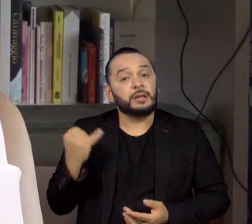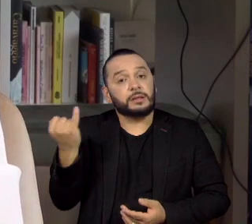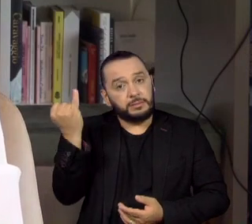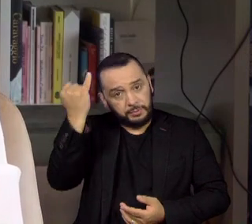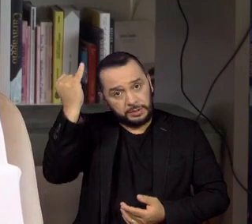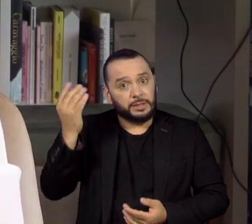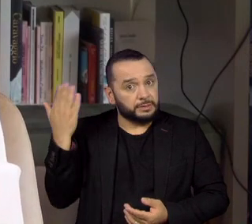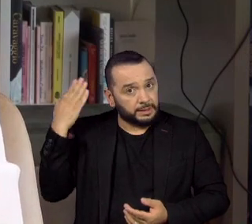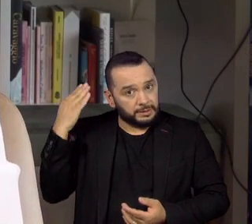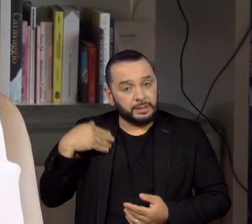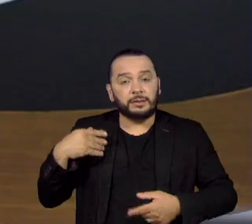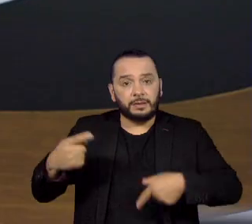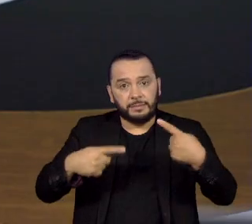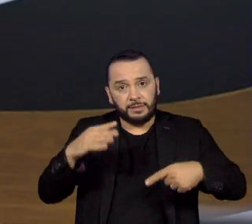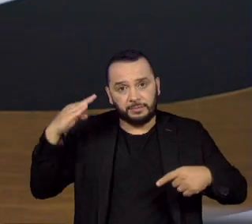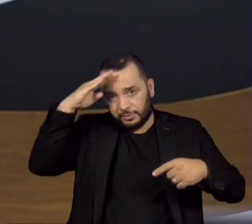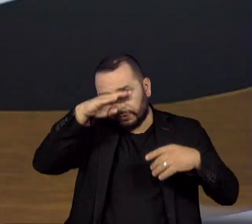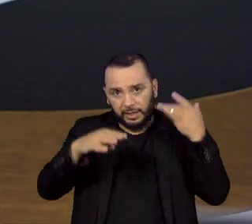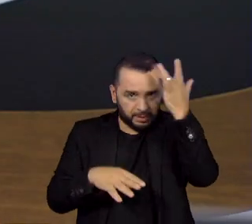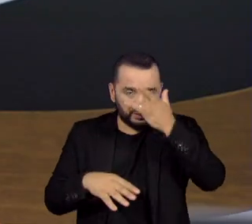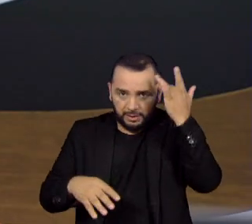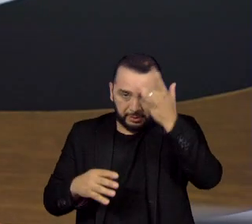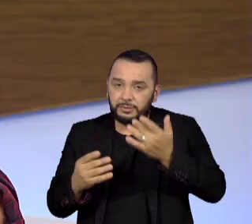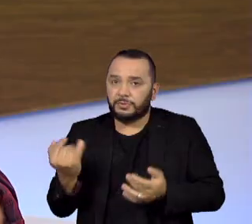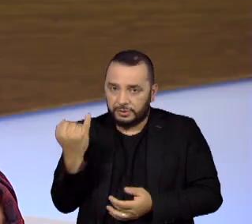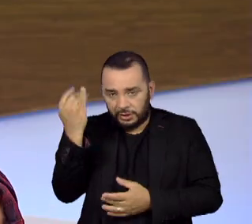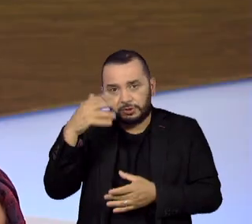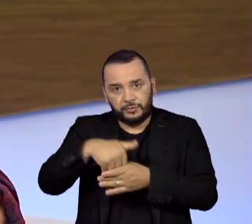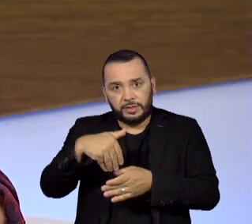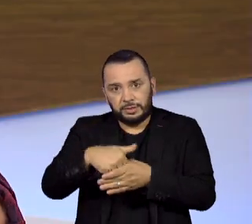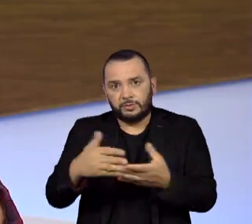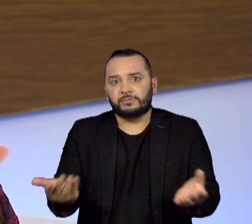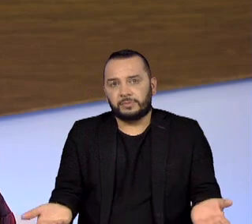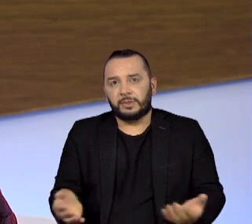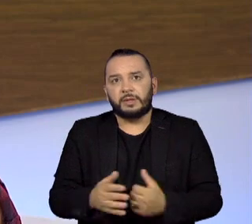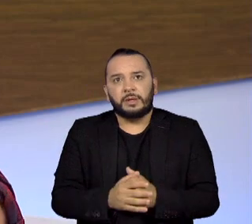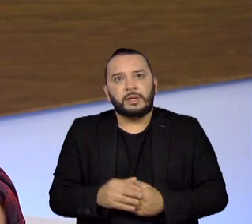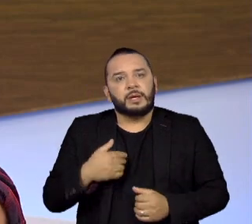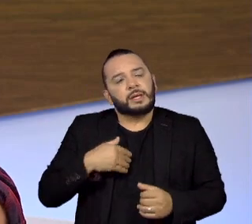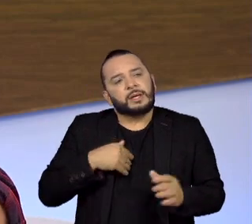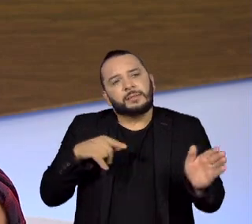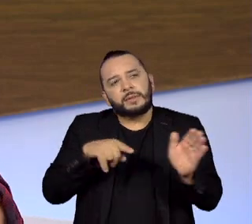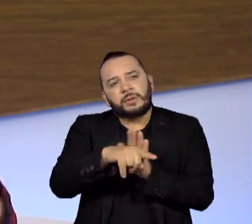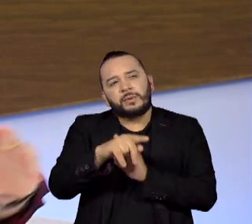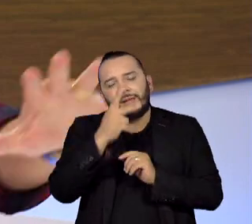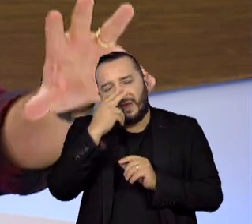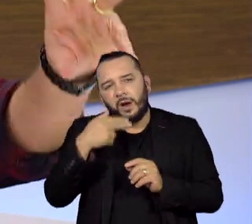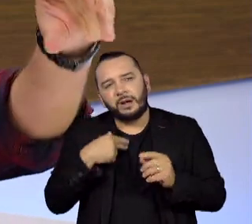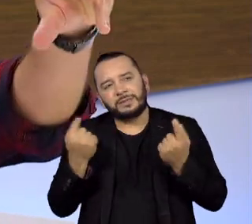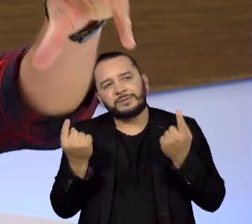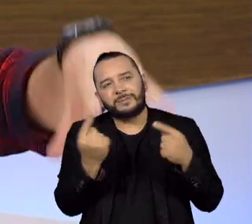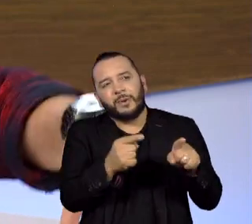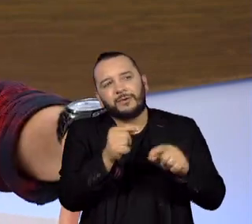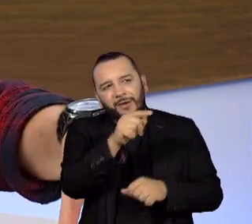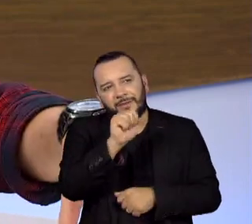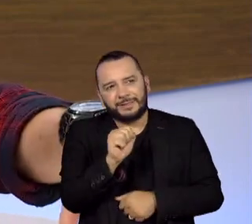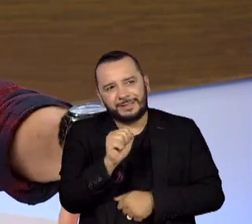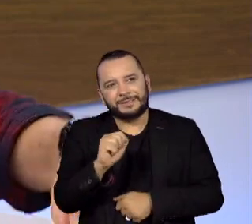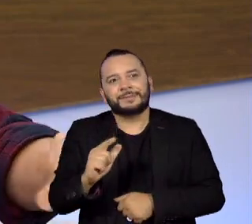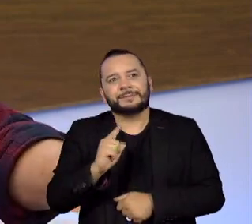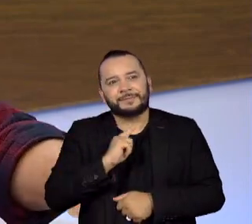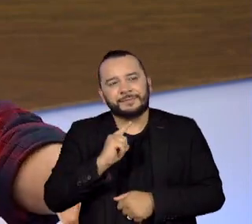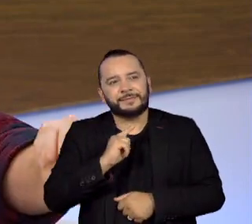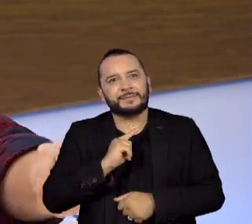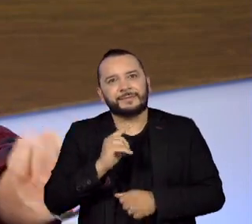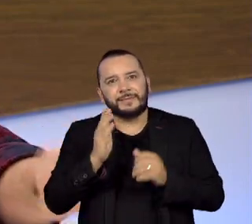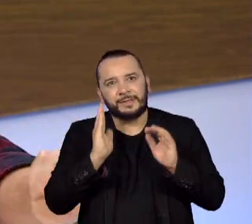lá também, eu acho. Dirceu. A minha pergunta é mais uma provocação para vocês, tá? Vocês têm uma peça na